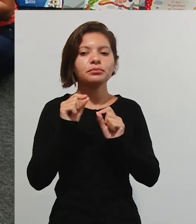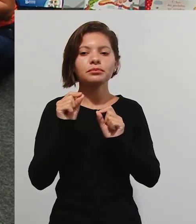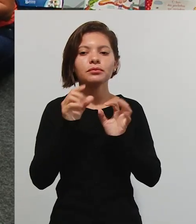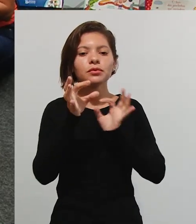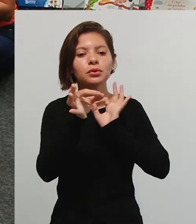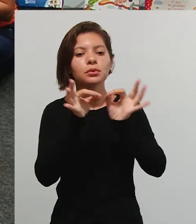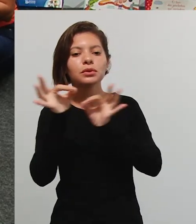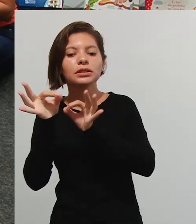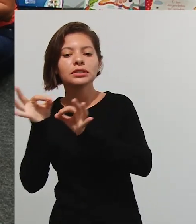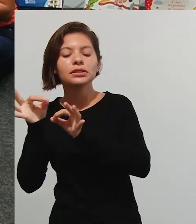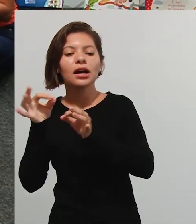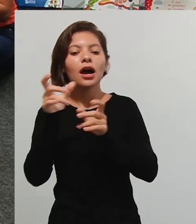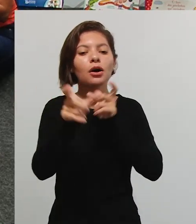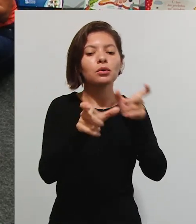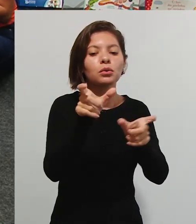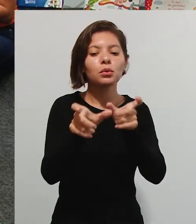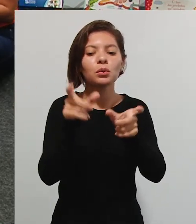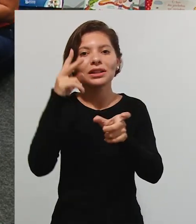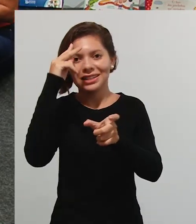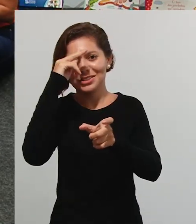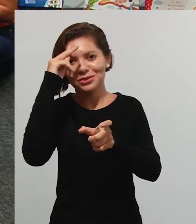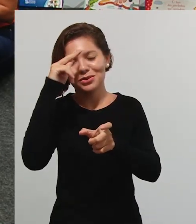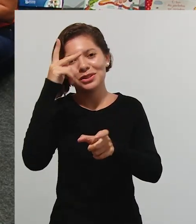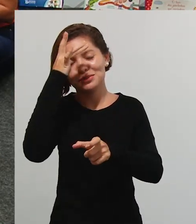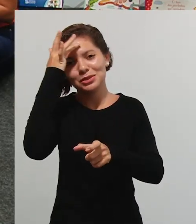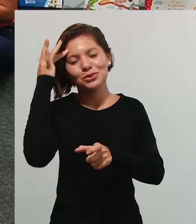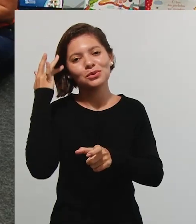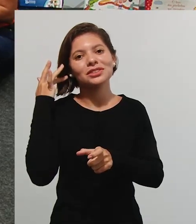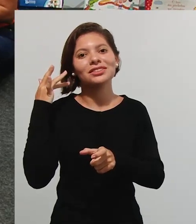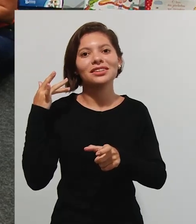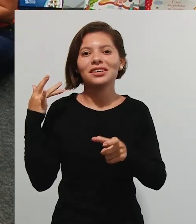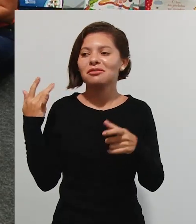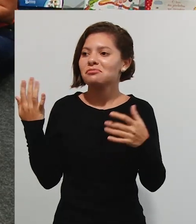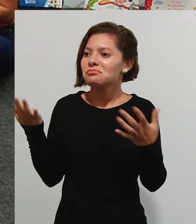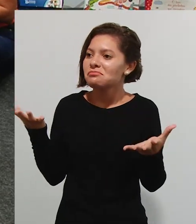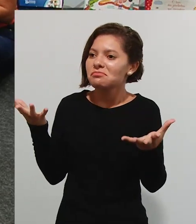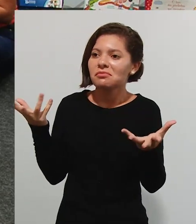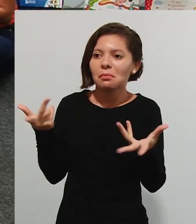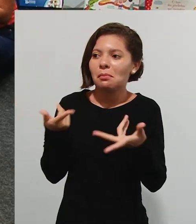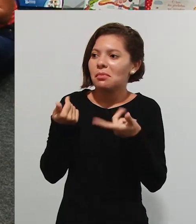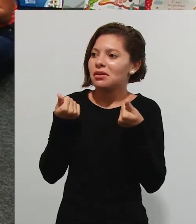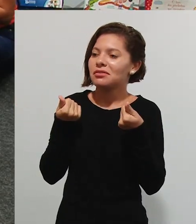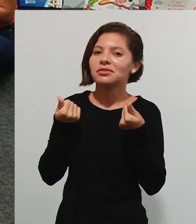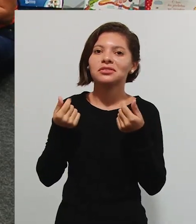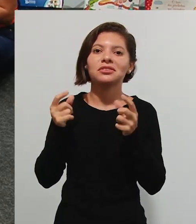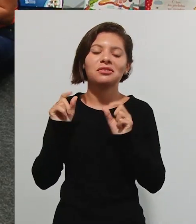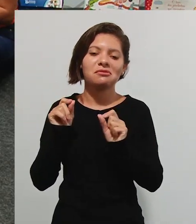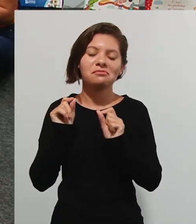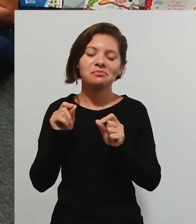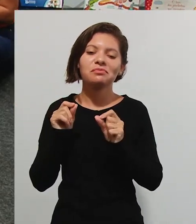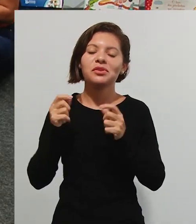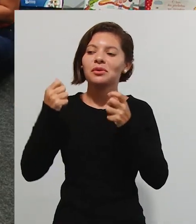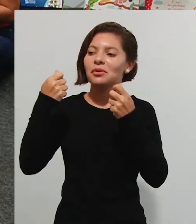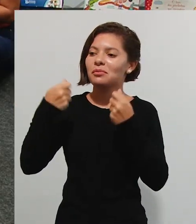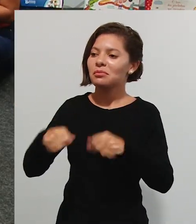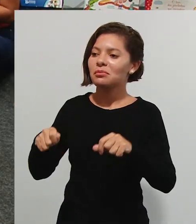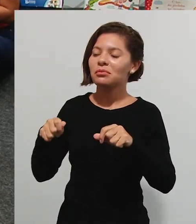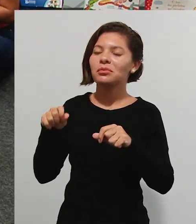produção com os personagens usando a massinha. Incrível! Olha só, e você